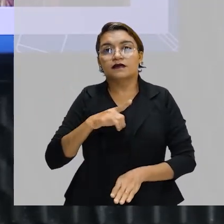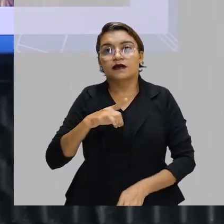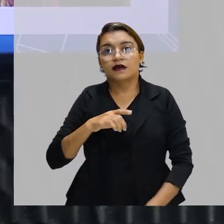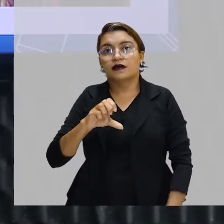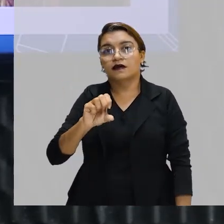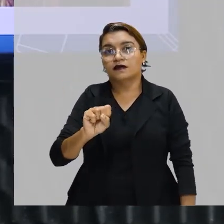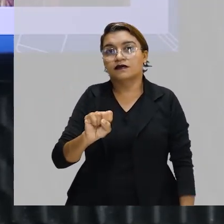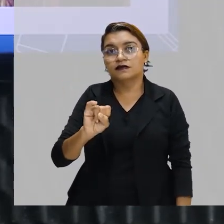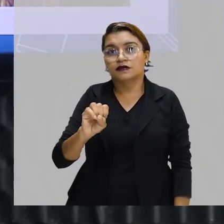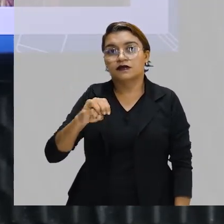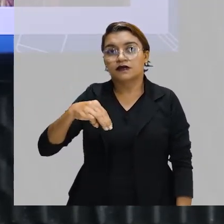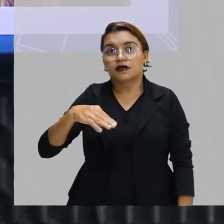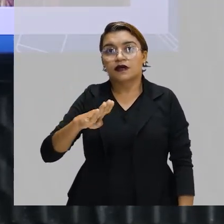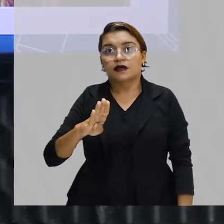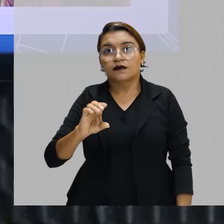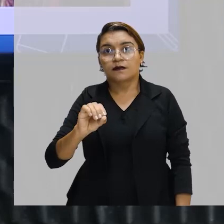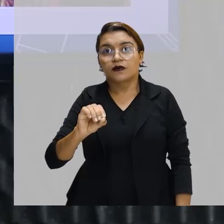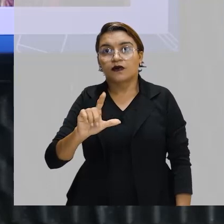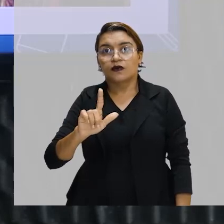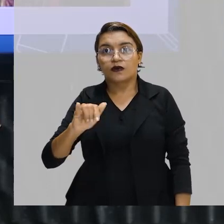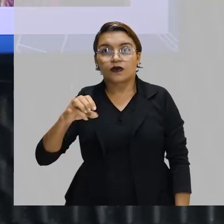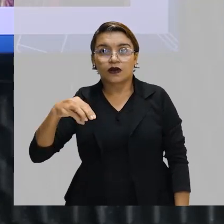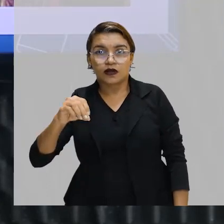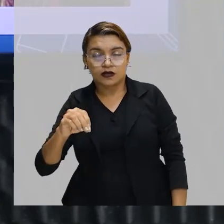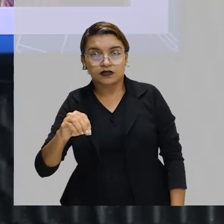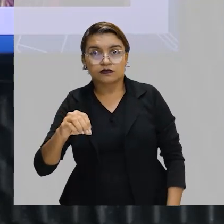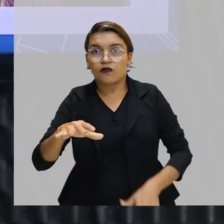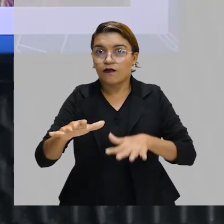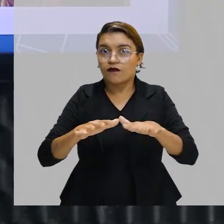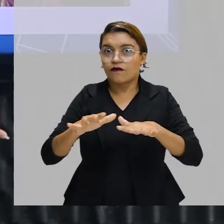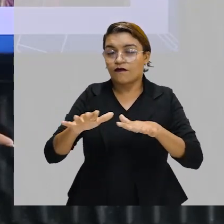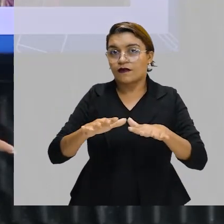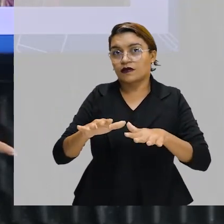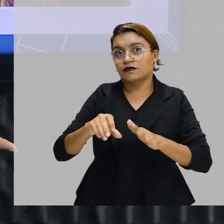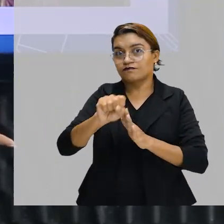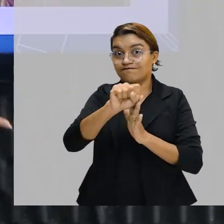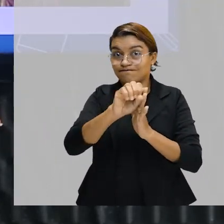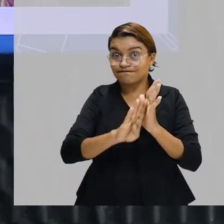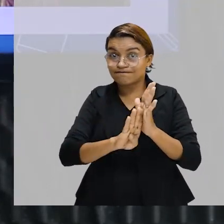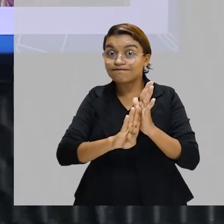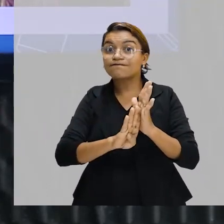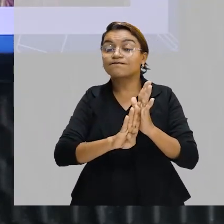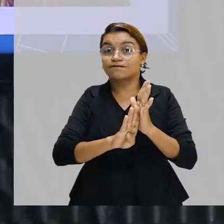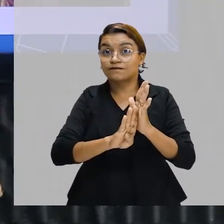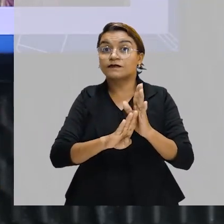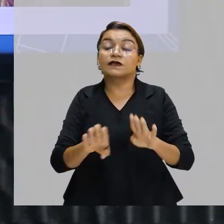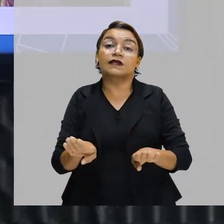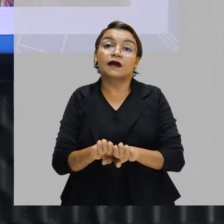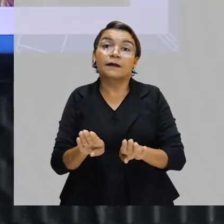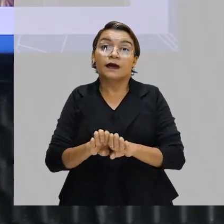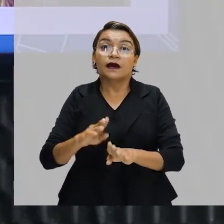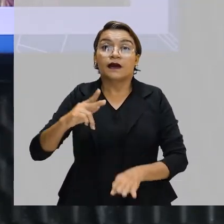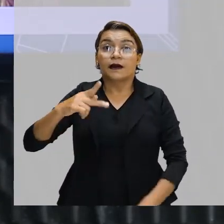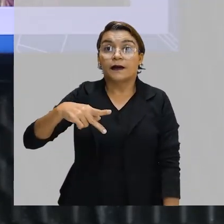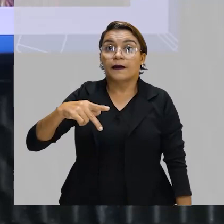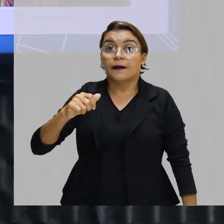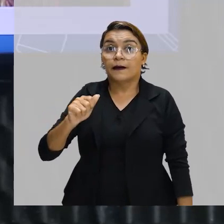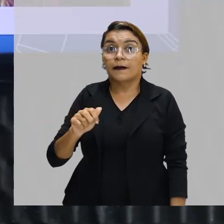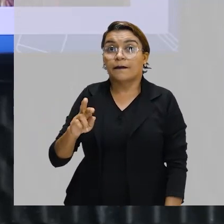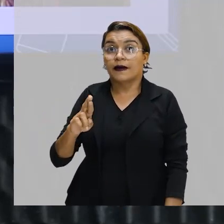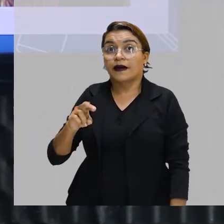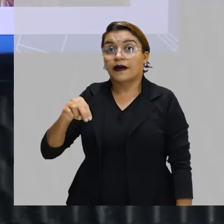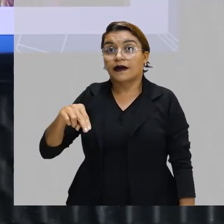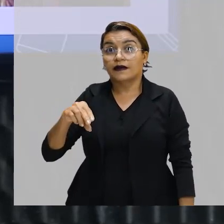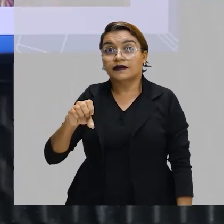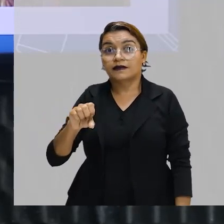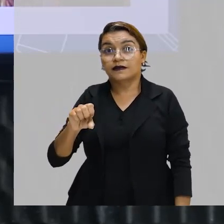é um movimento que trabalha, como o nome diz, o símbolo, e o parnasianismo, a arte